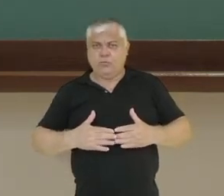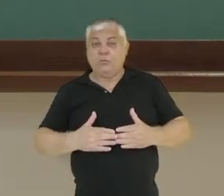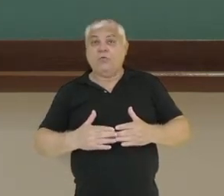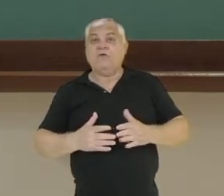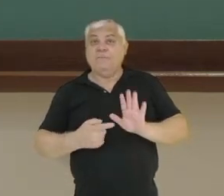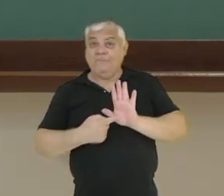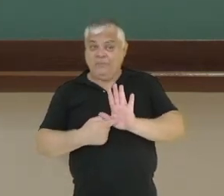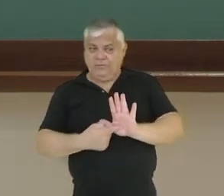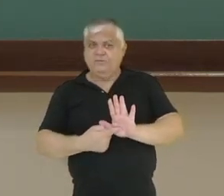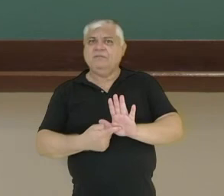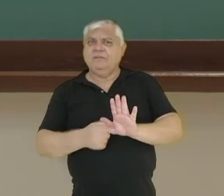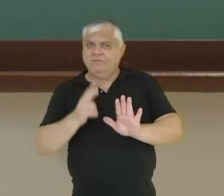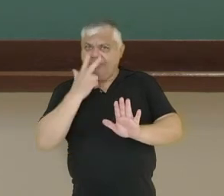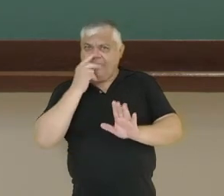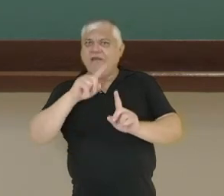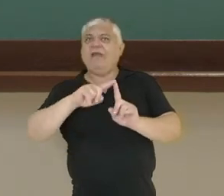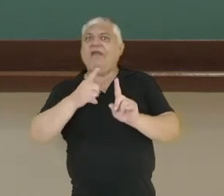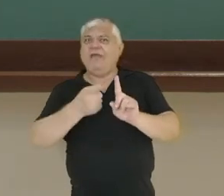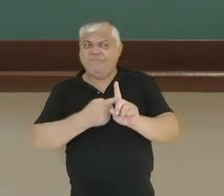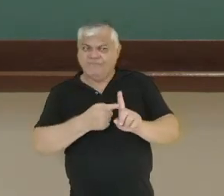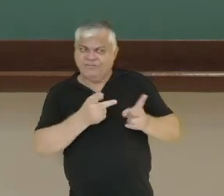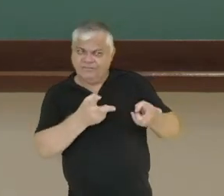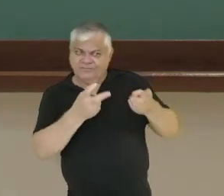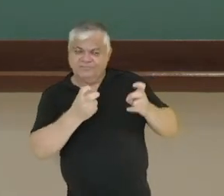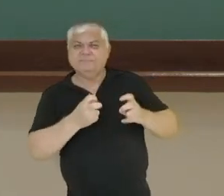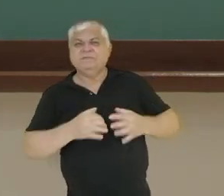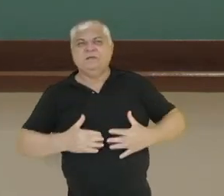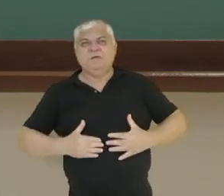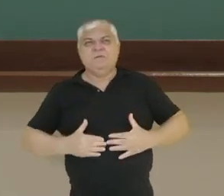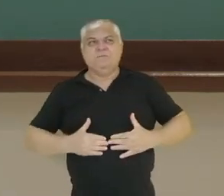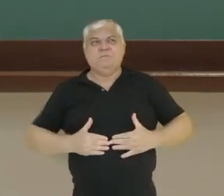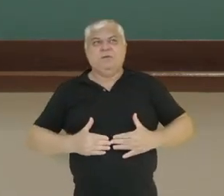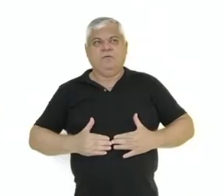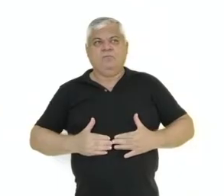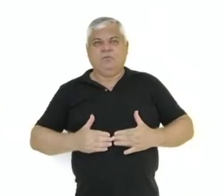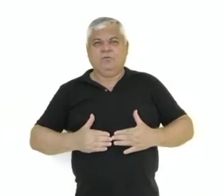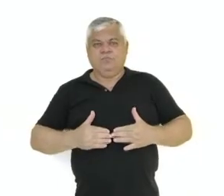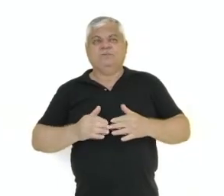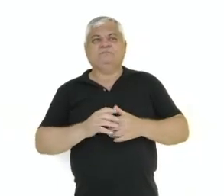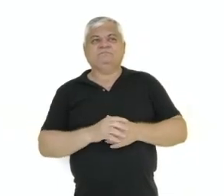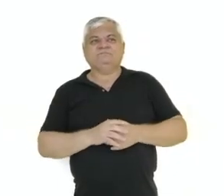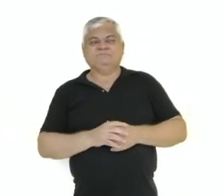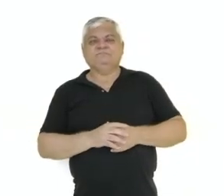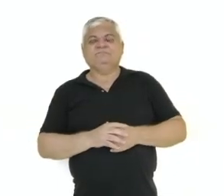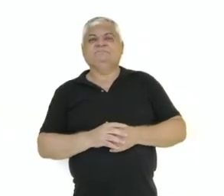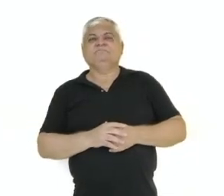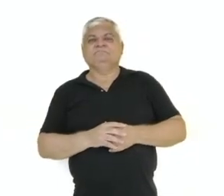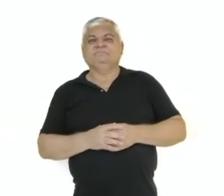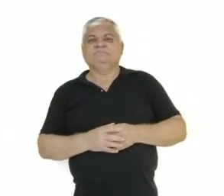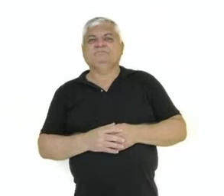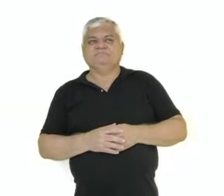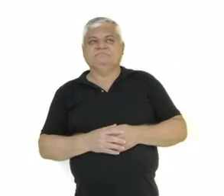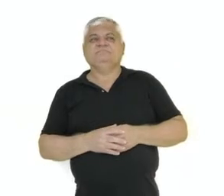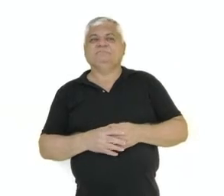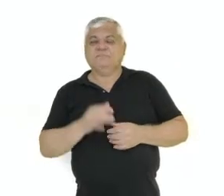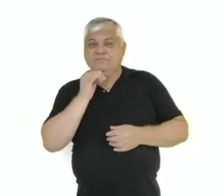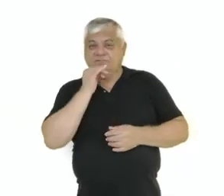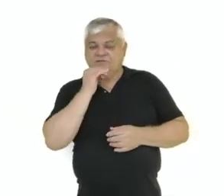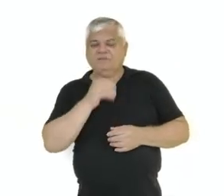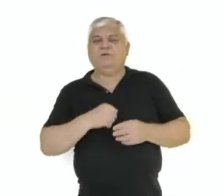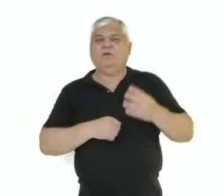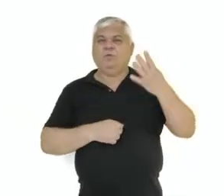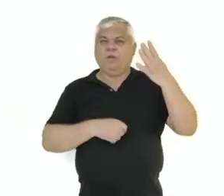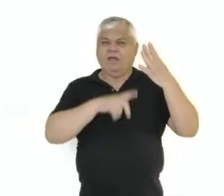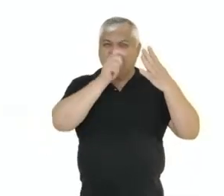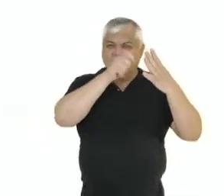ó, ela tá grávida, a barriga começou a crescer. Então, olha, no mês 4, né, no 5,